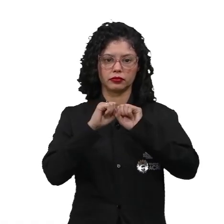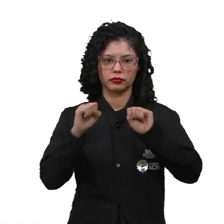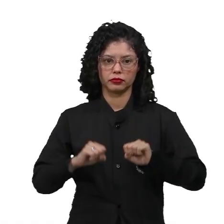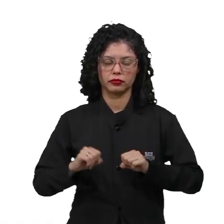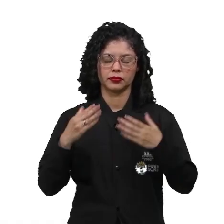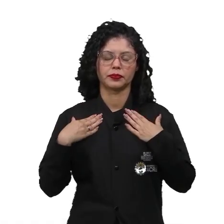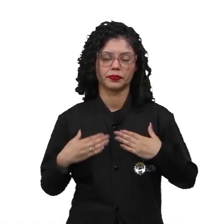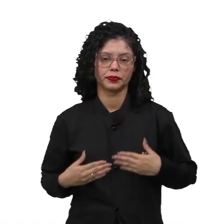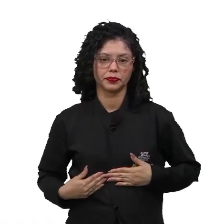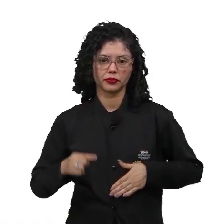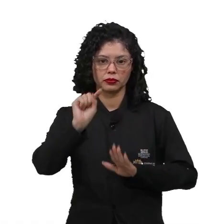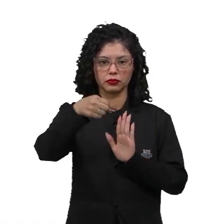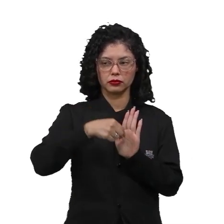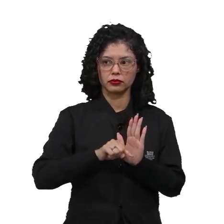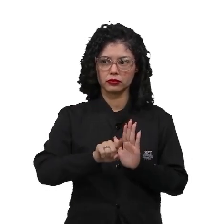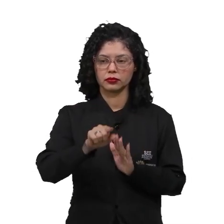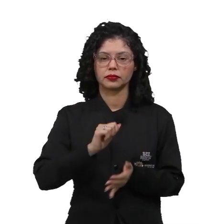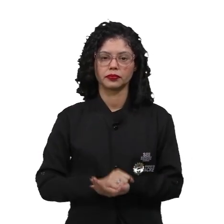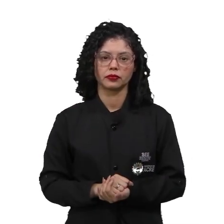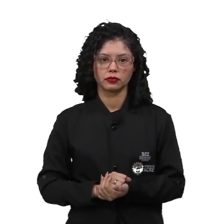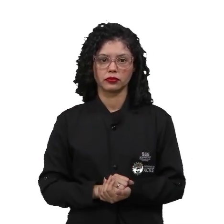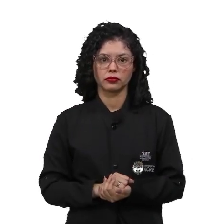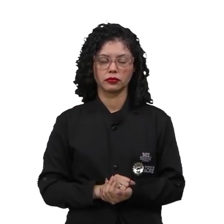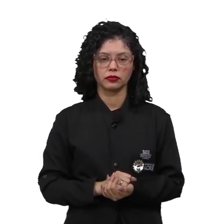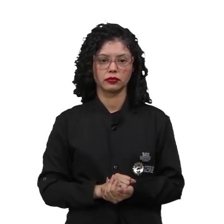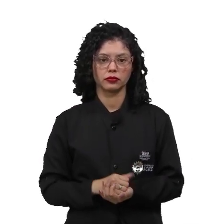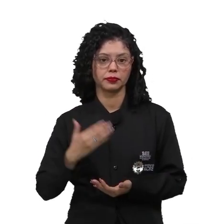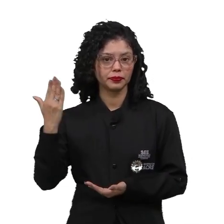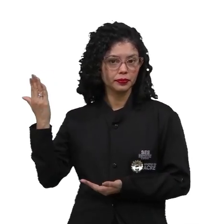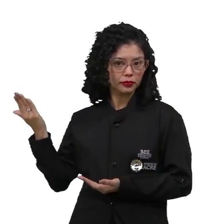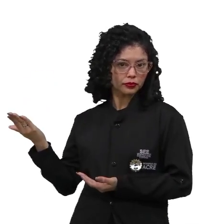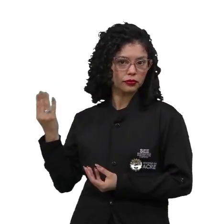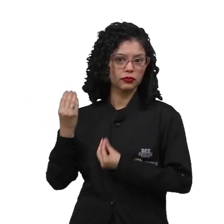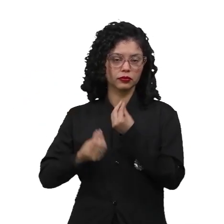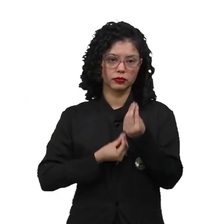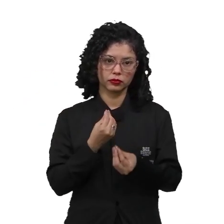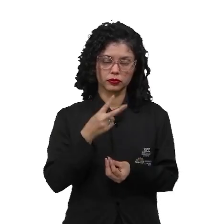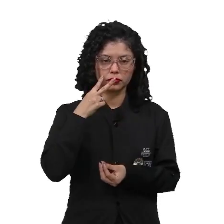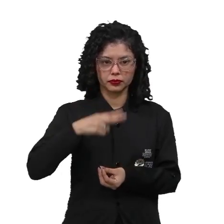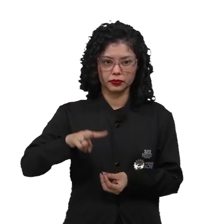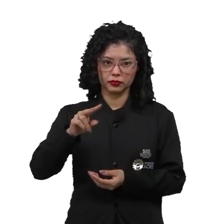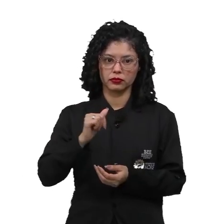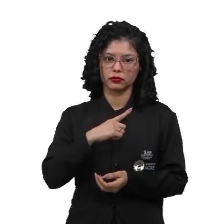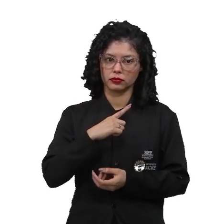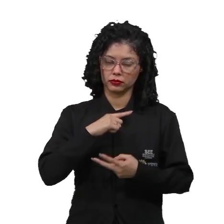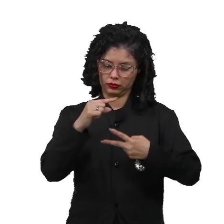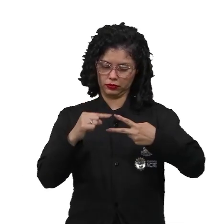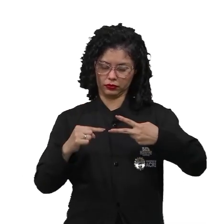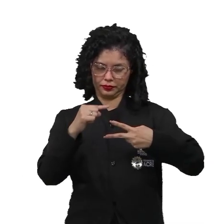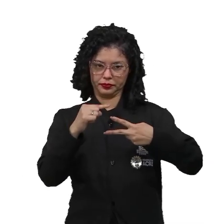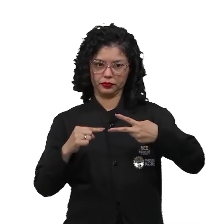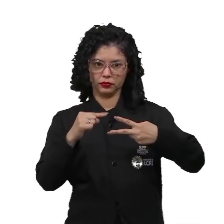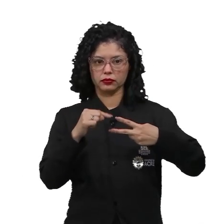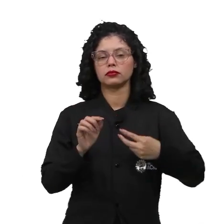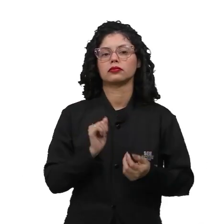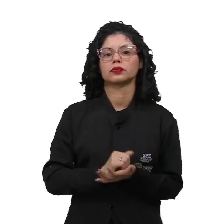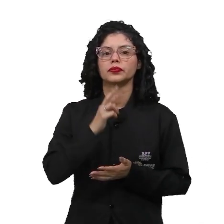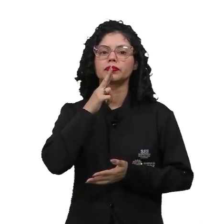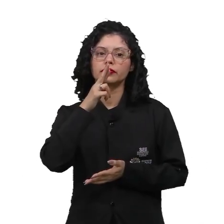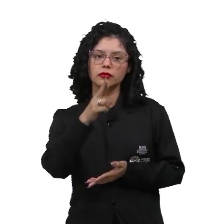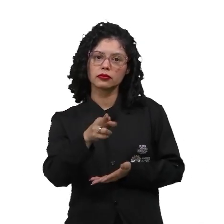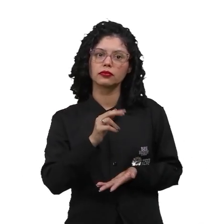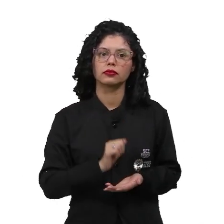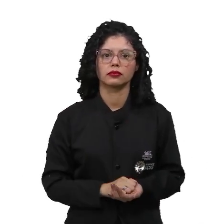sistema imunológico. Então, aqui, ó, como vocês podem ver, a gente tem dois tipos, né, de